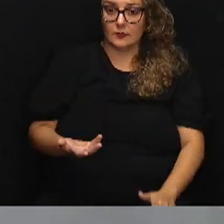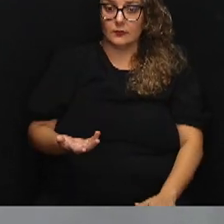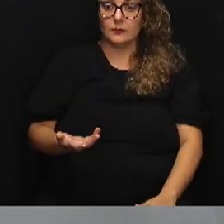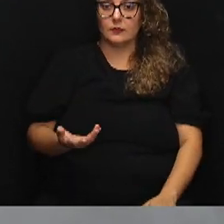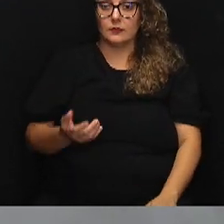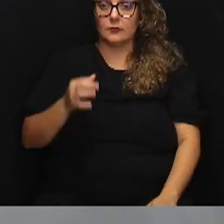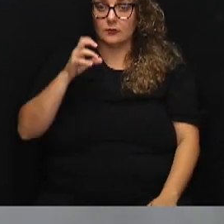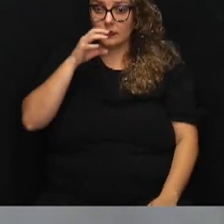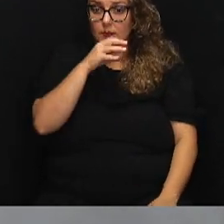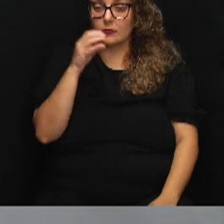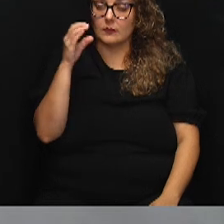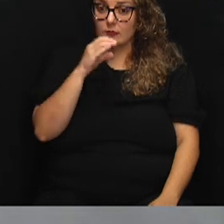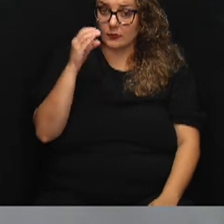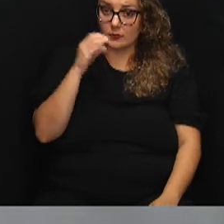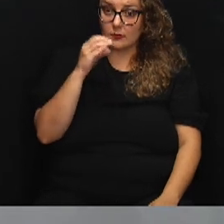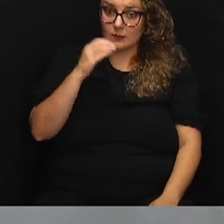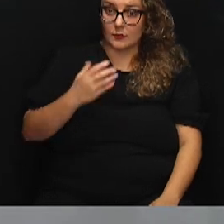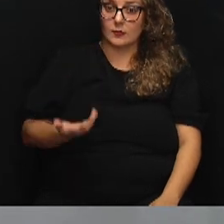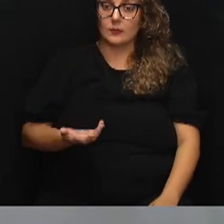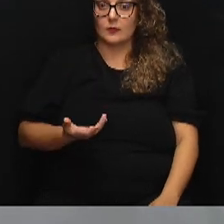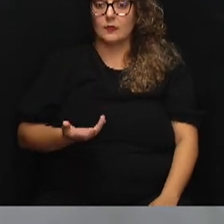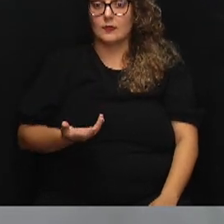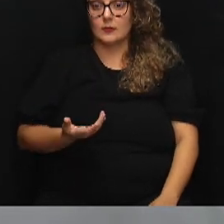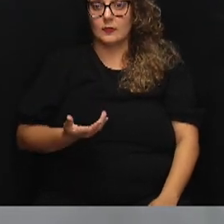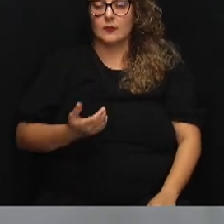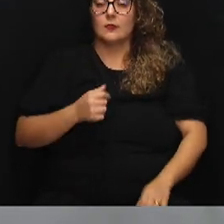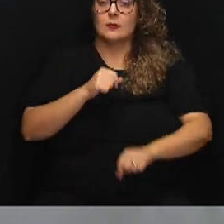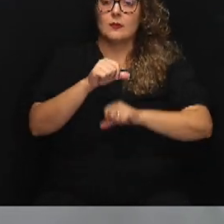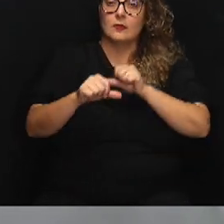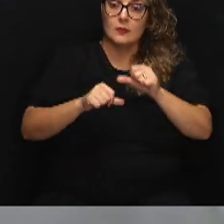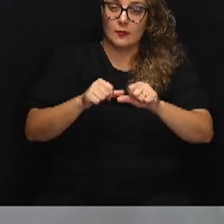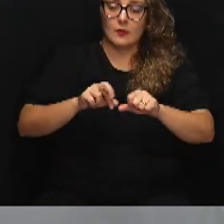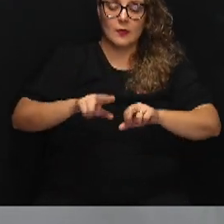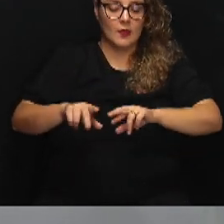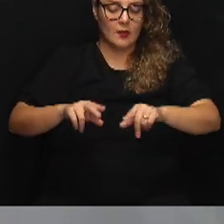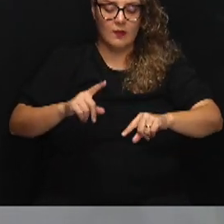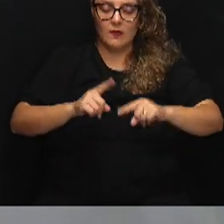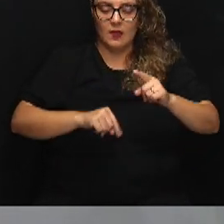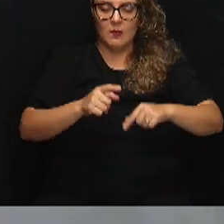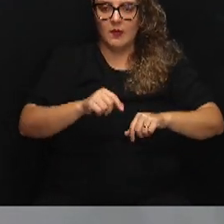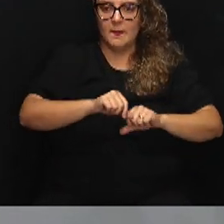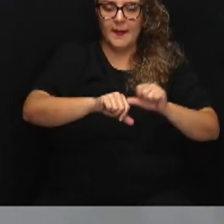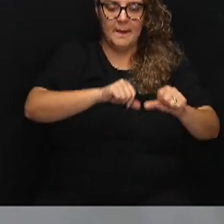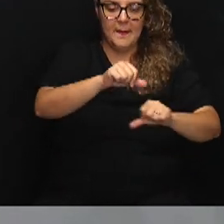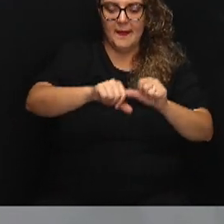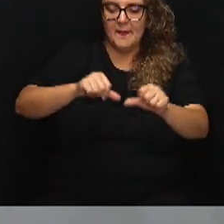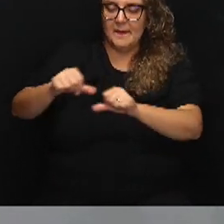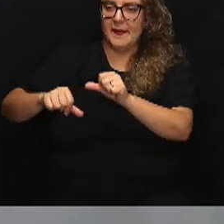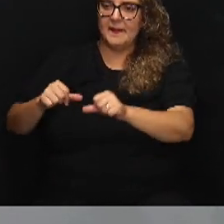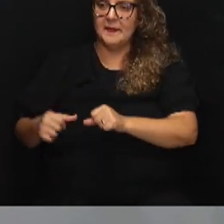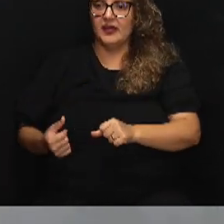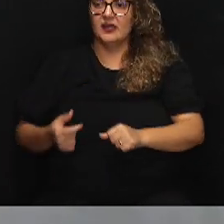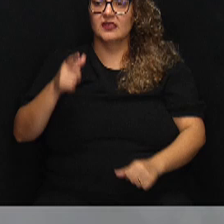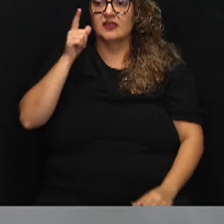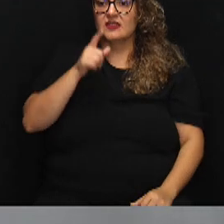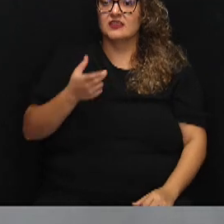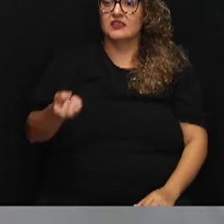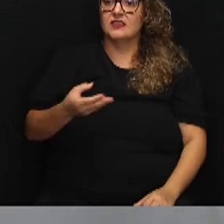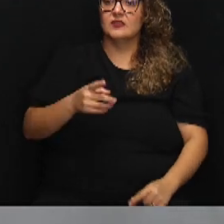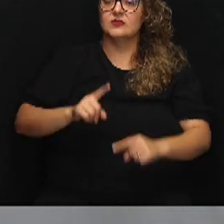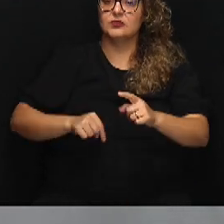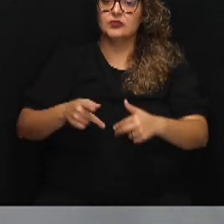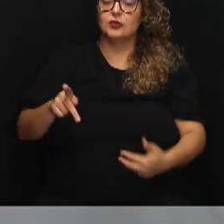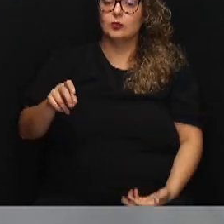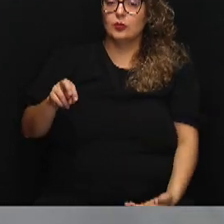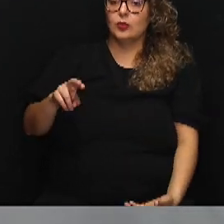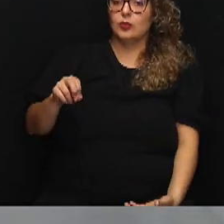aquecer rapidamente e realizar transformação de vários produtos, conseguindo novos materiais porosos,